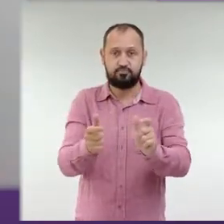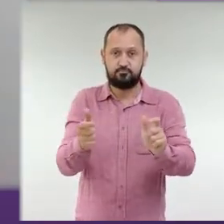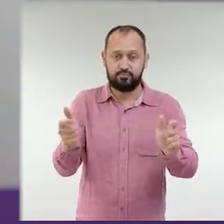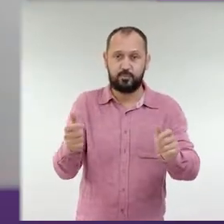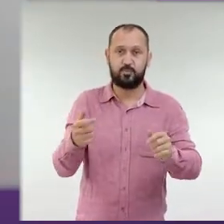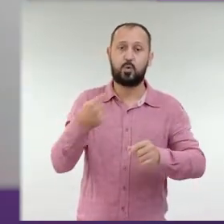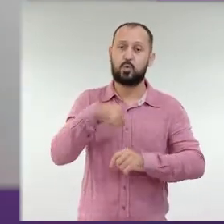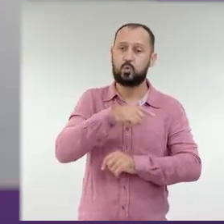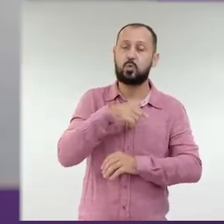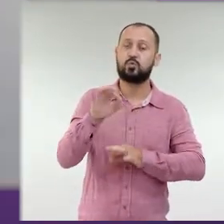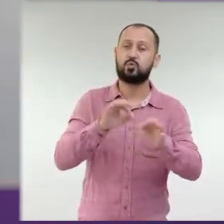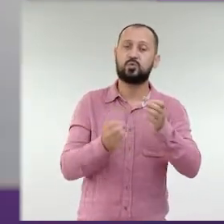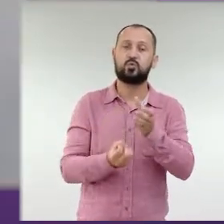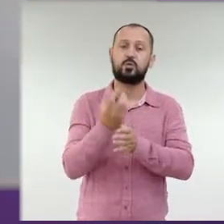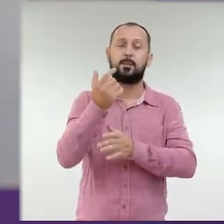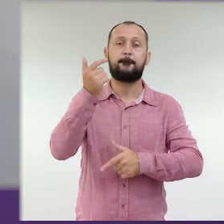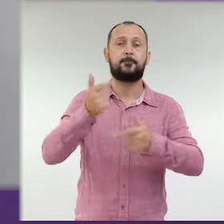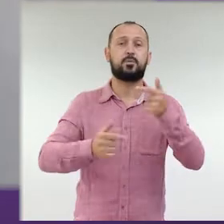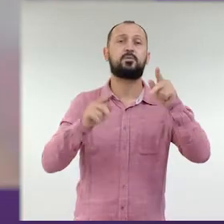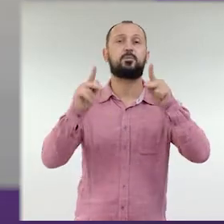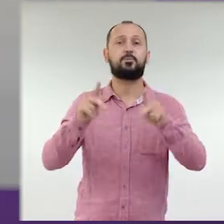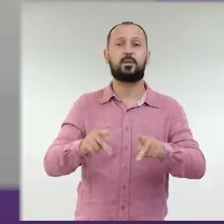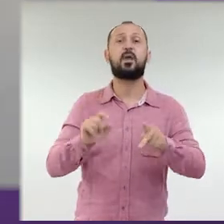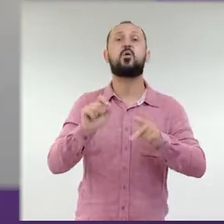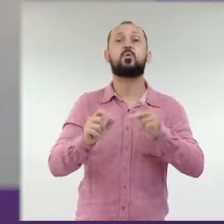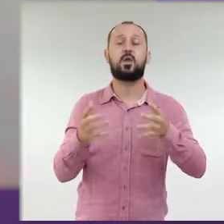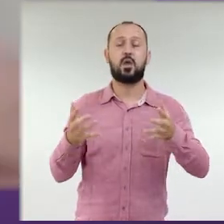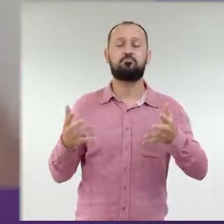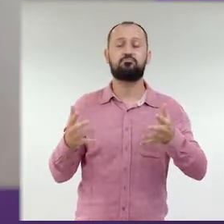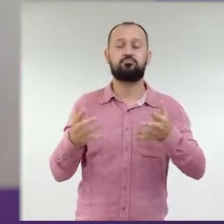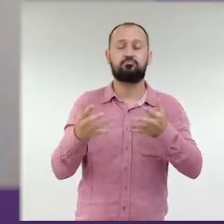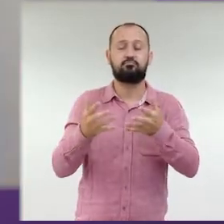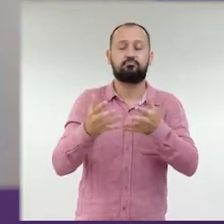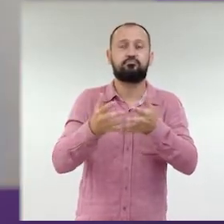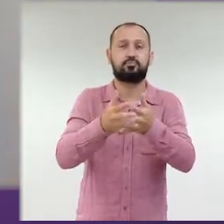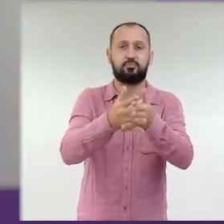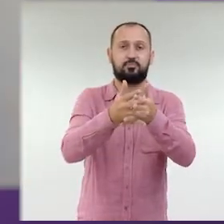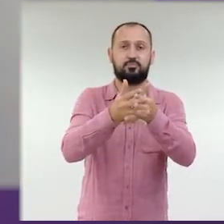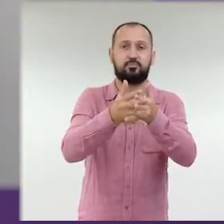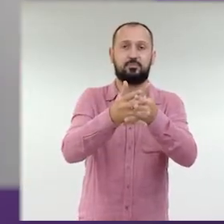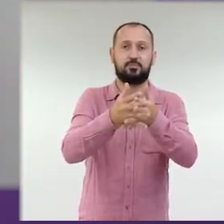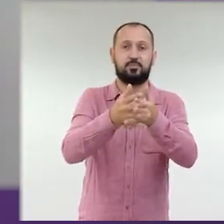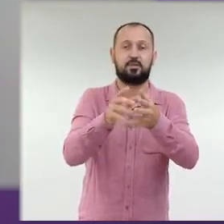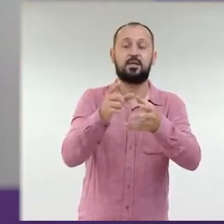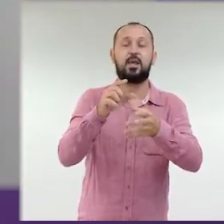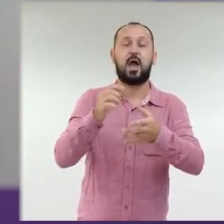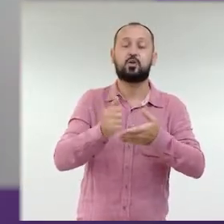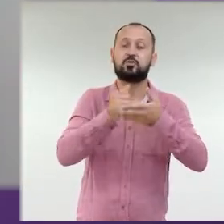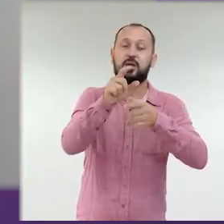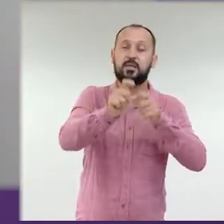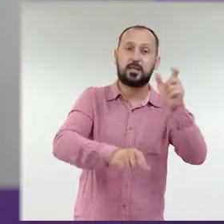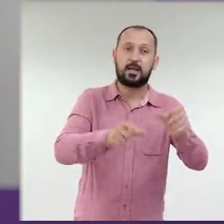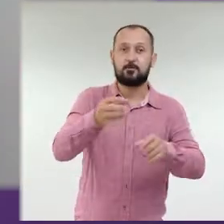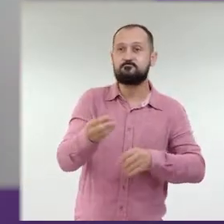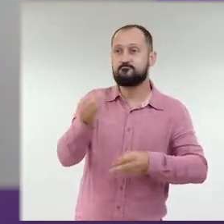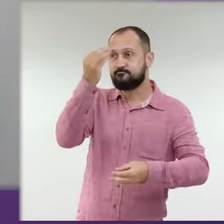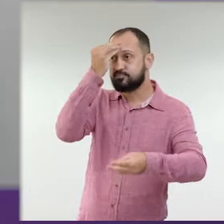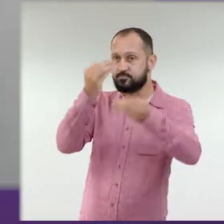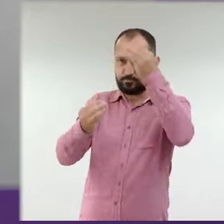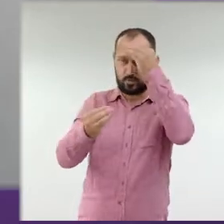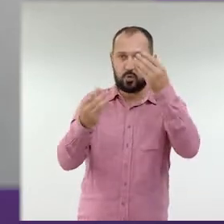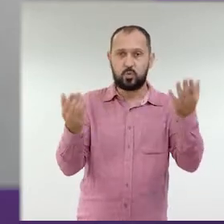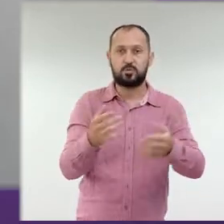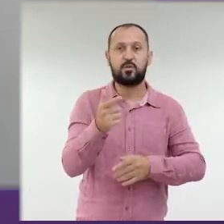órgão gestor estadual das políticas públicas é transversalizar e interiorizar. E hoje nós já